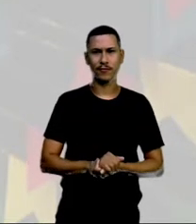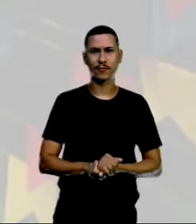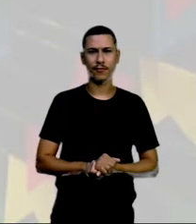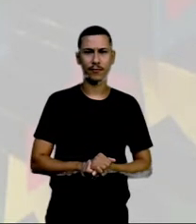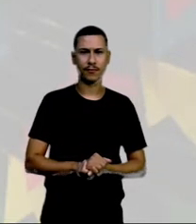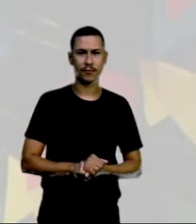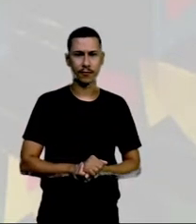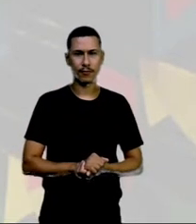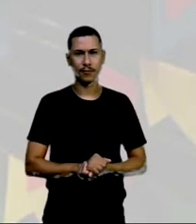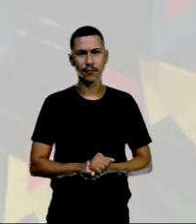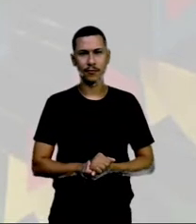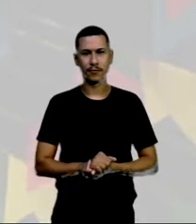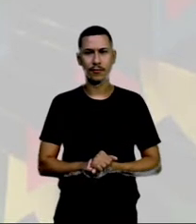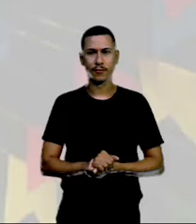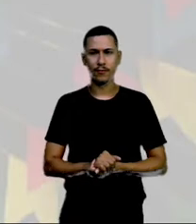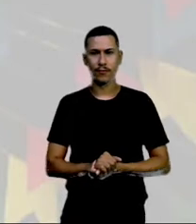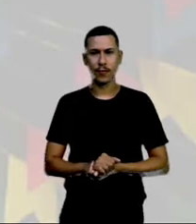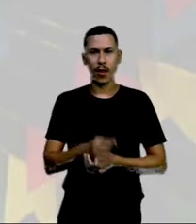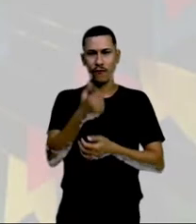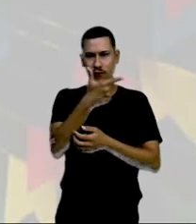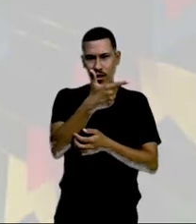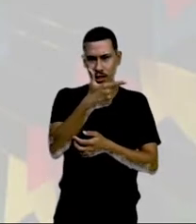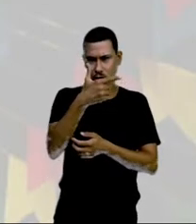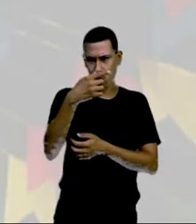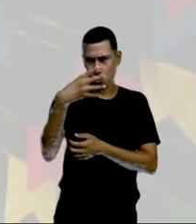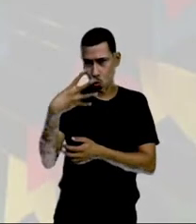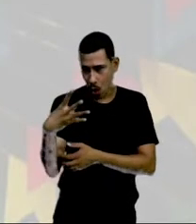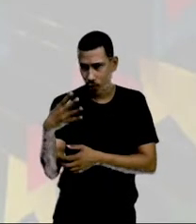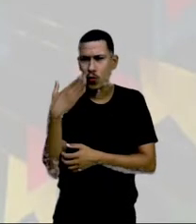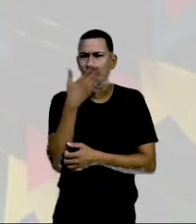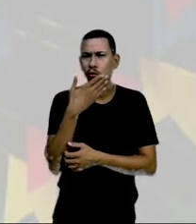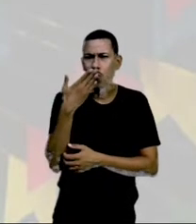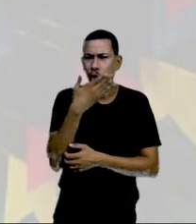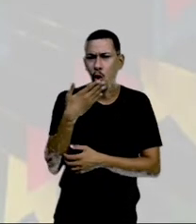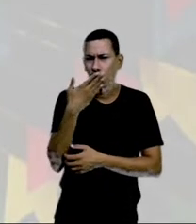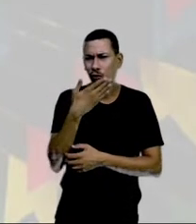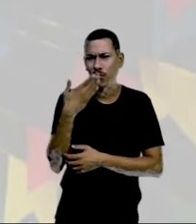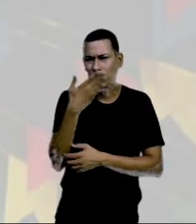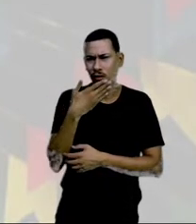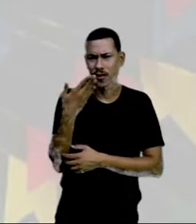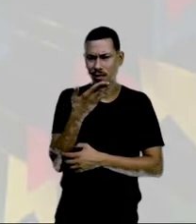volume. Então, ela quer entregar 24 docinhos